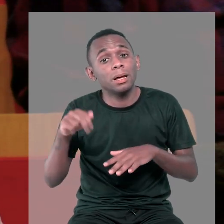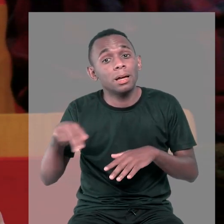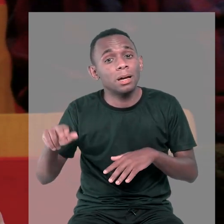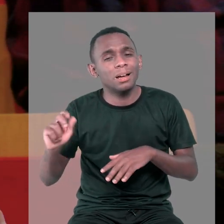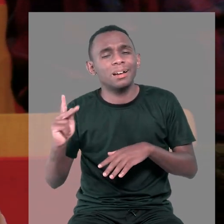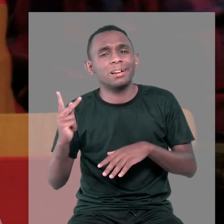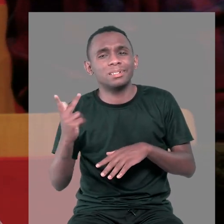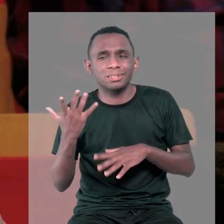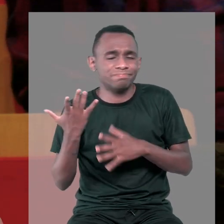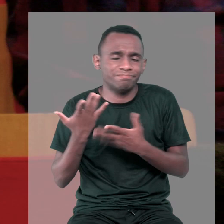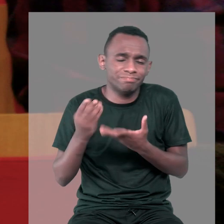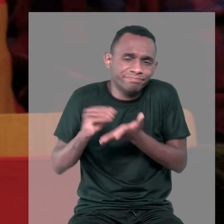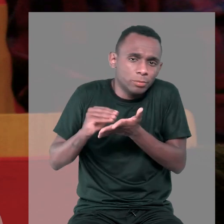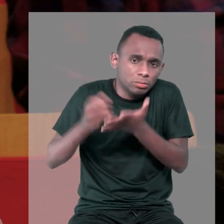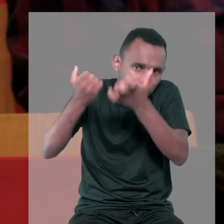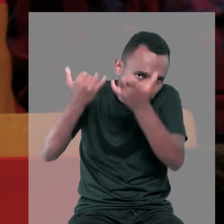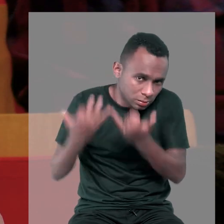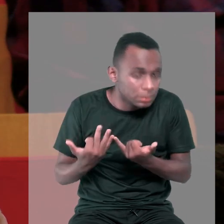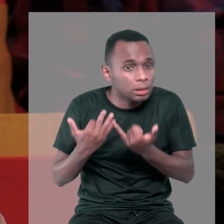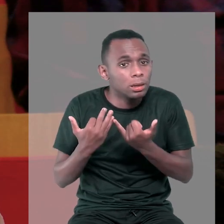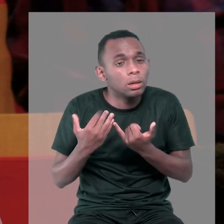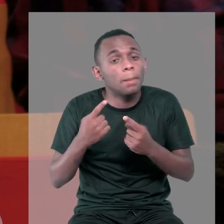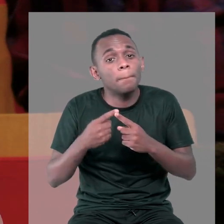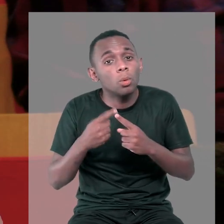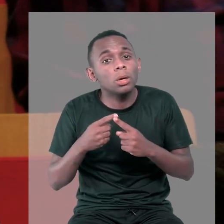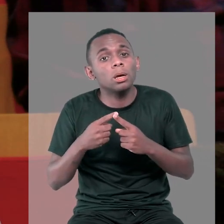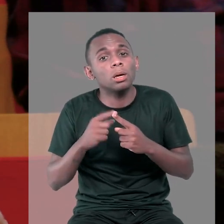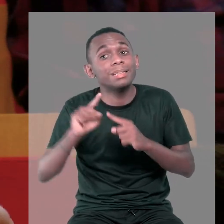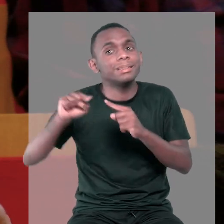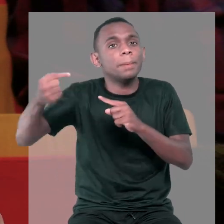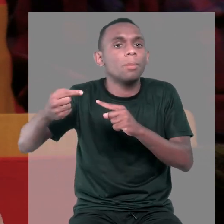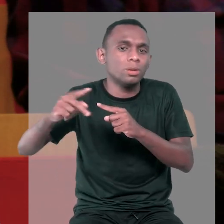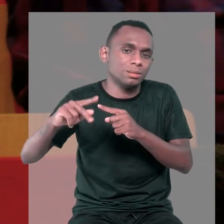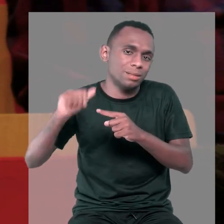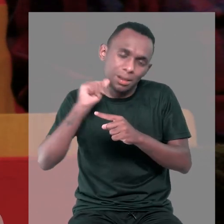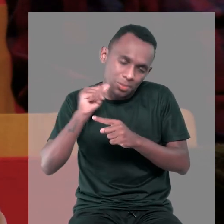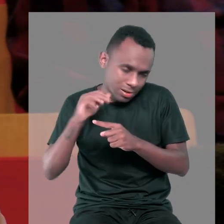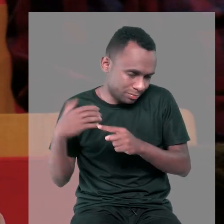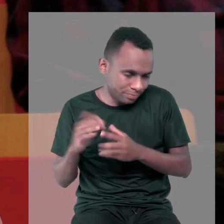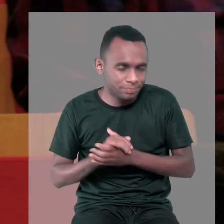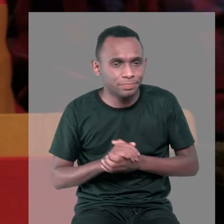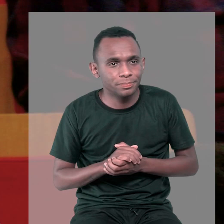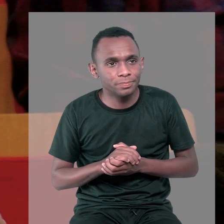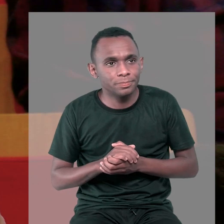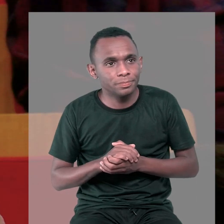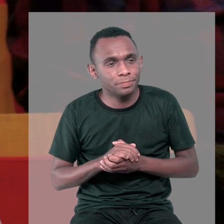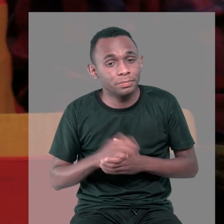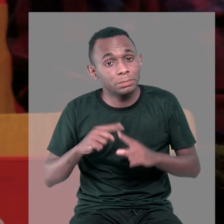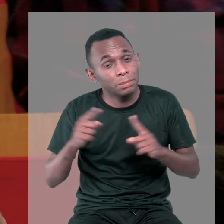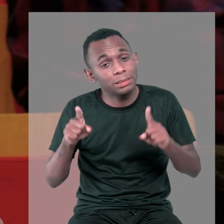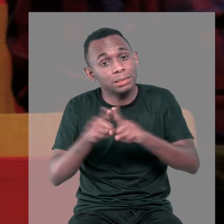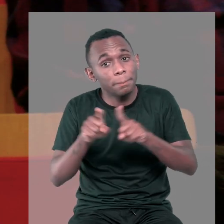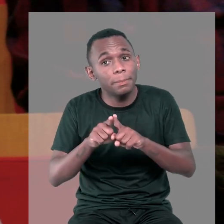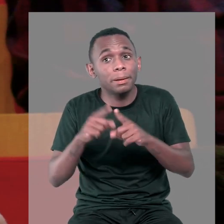sua palestra, sobre a ausência de memória. Alguns autores, sobretudo a partir da